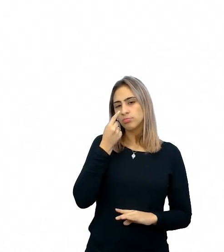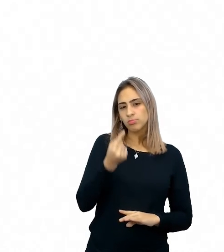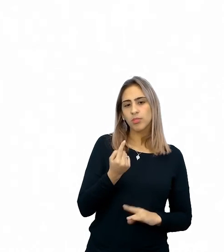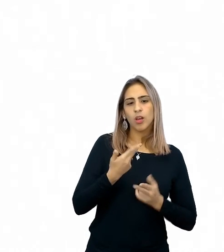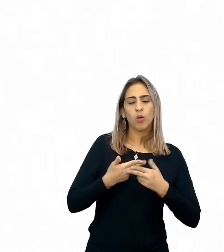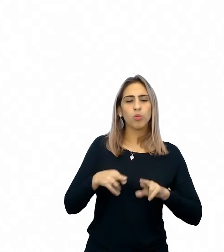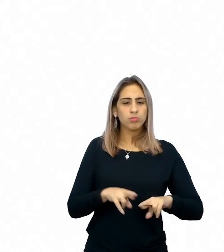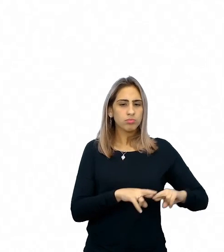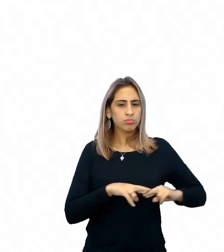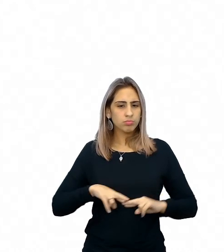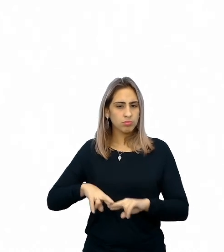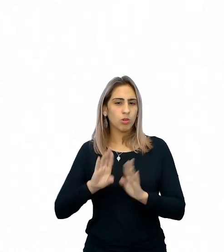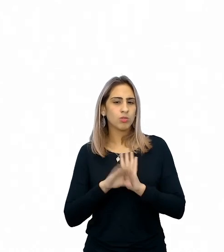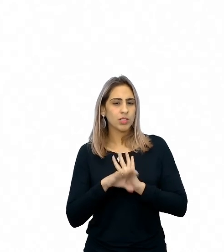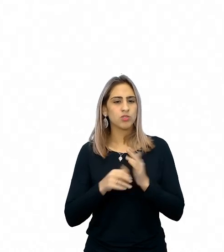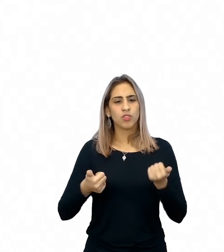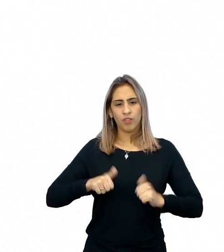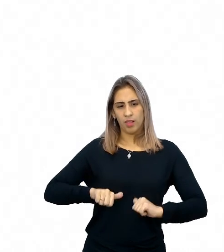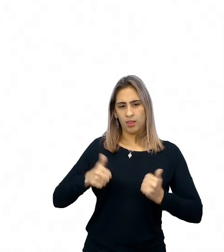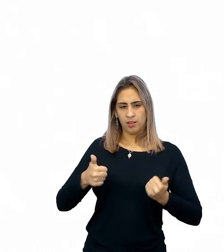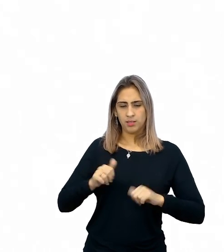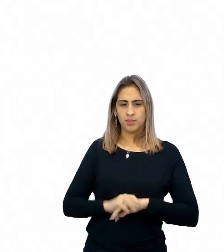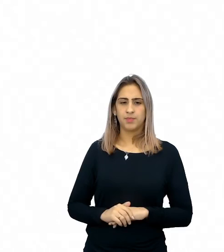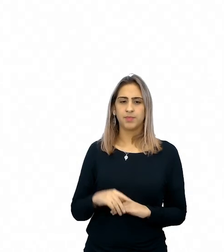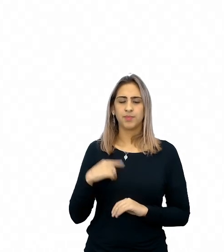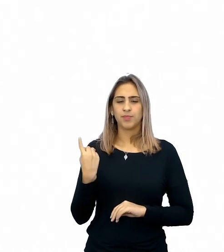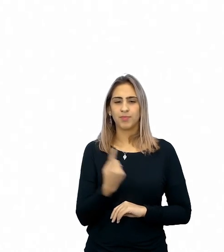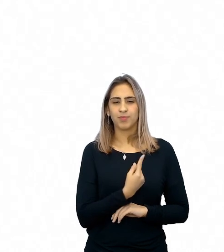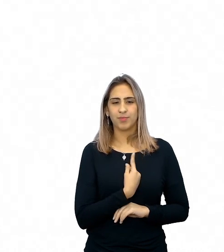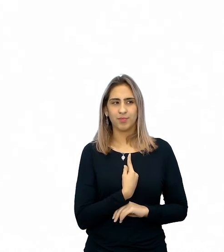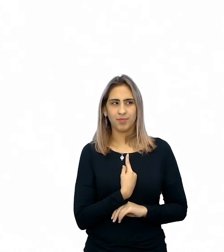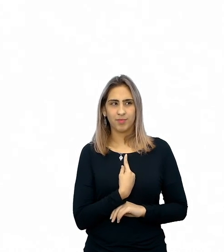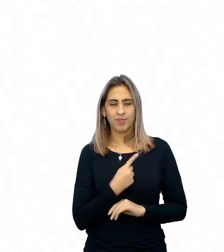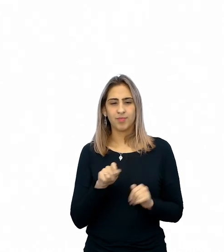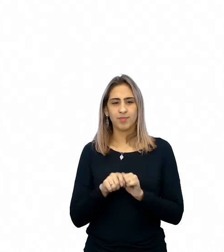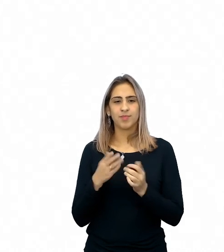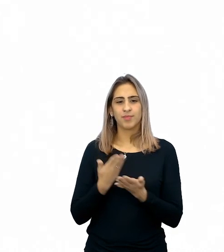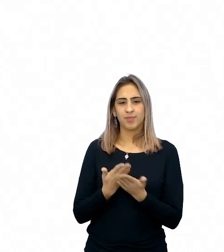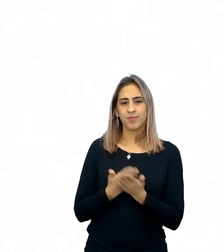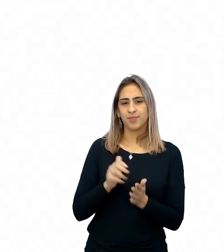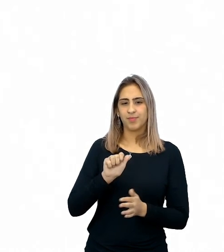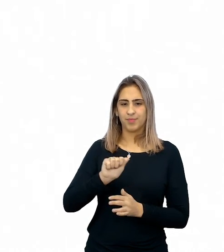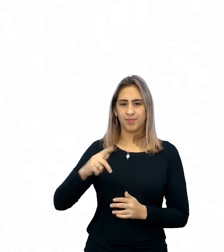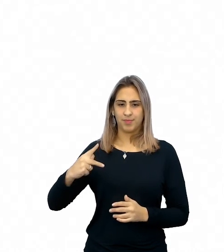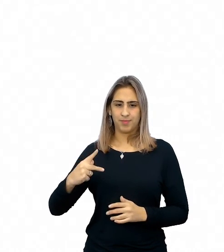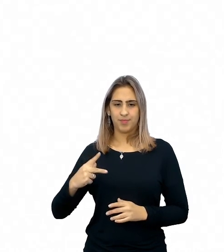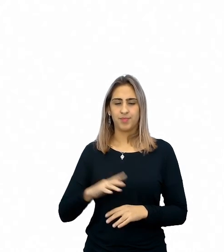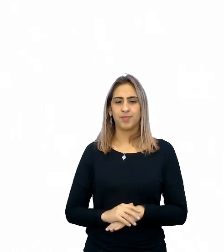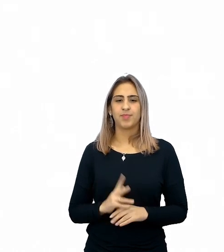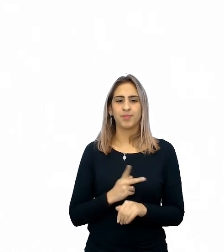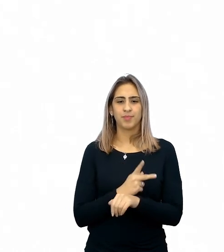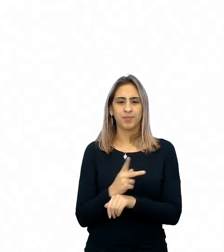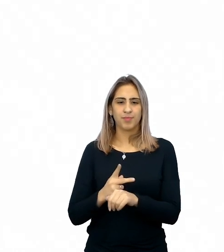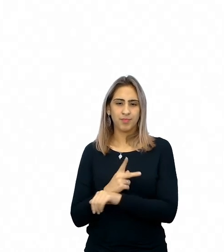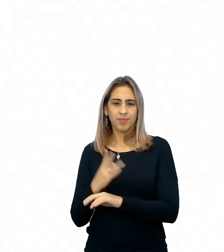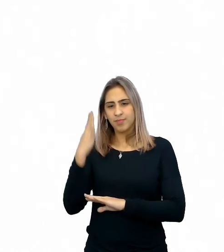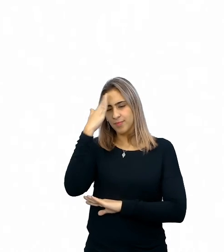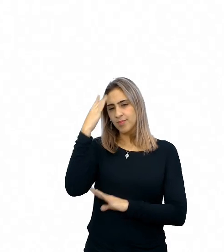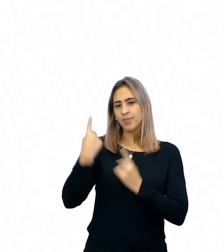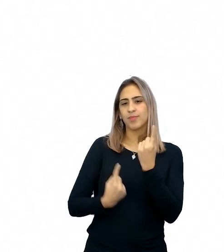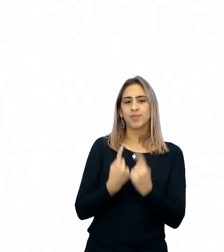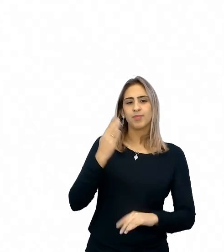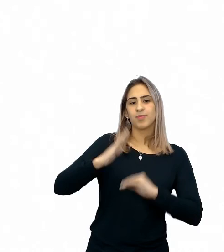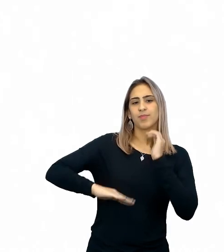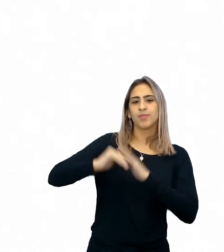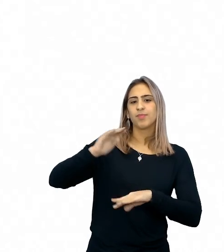alguns conceitos de avaliação, nós fizemos um estudo da AP, buscando entender quais habilidades